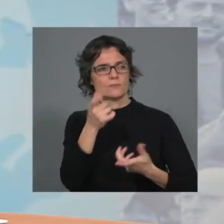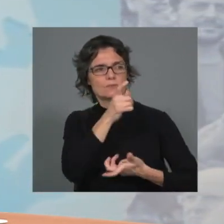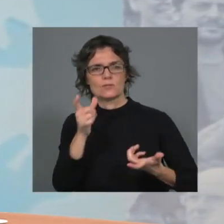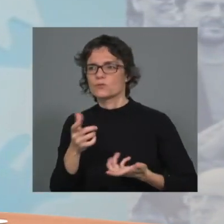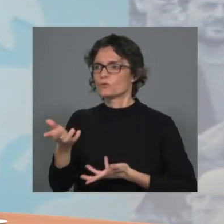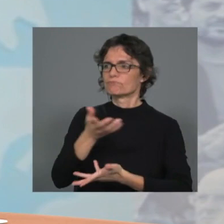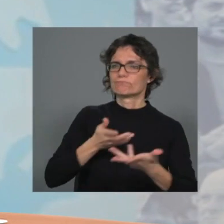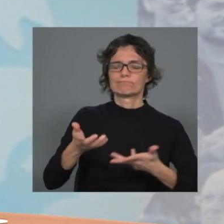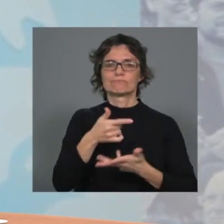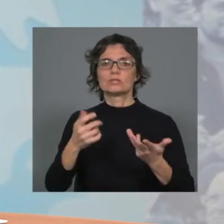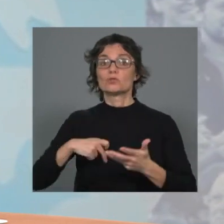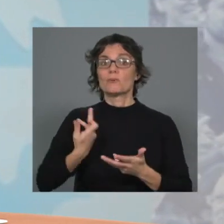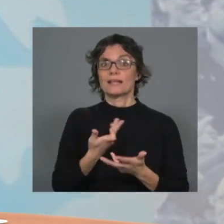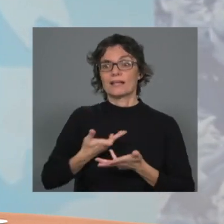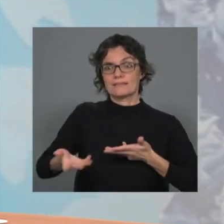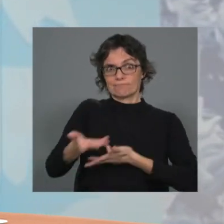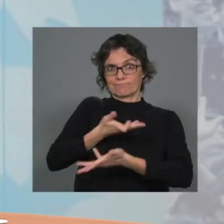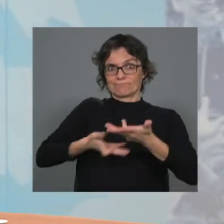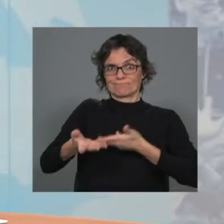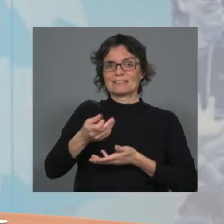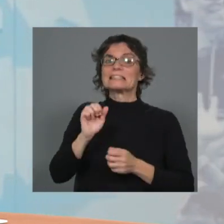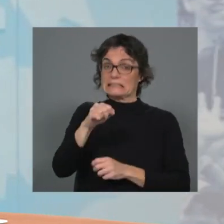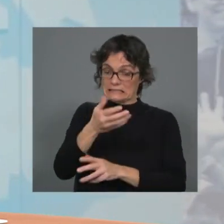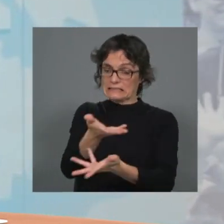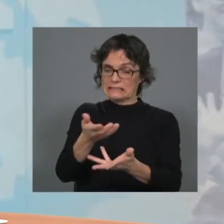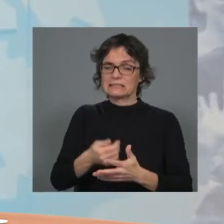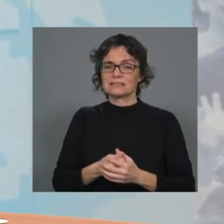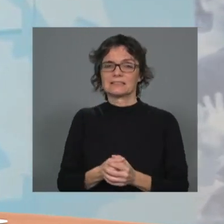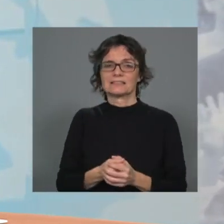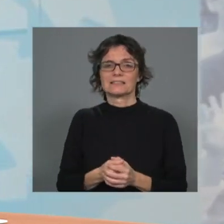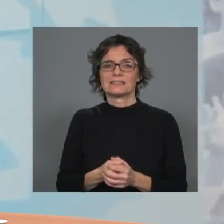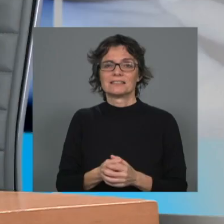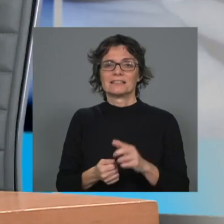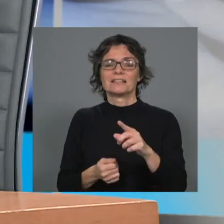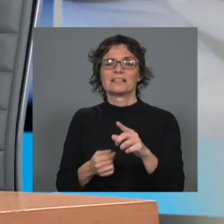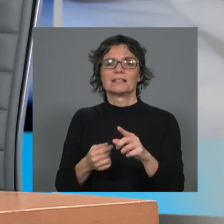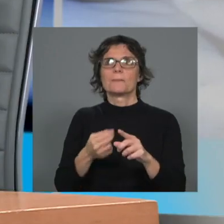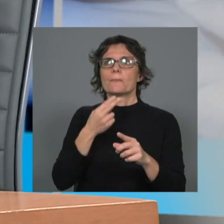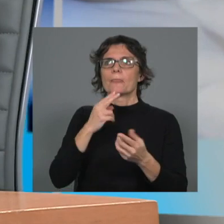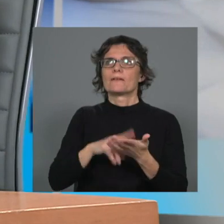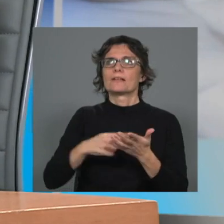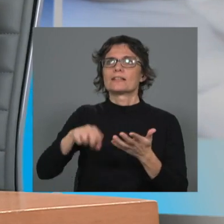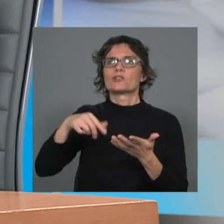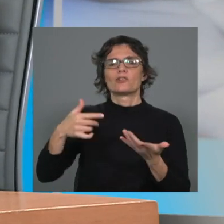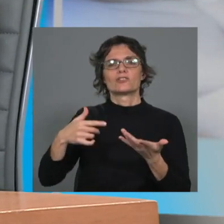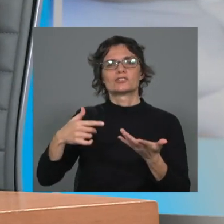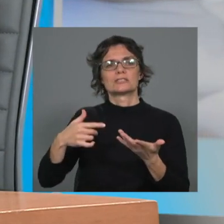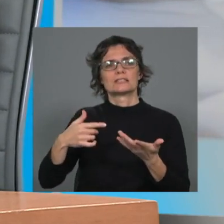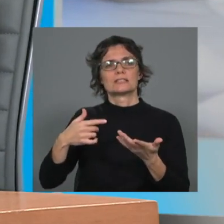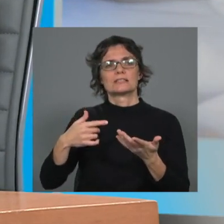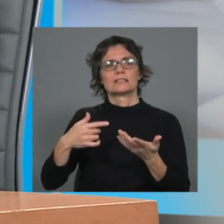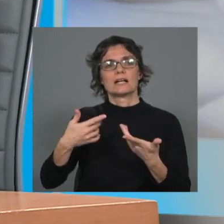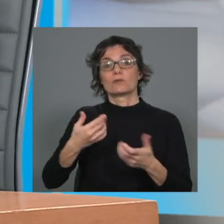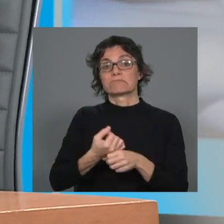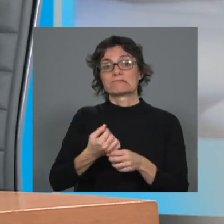grande aquisição. É verdade, e isto é importante também, o facto de nós podermos fazer isto por Zoom,